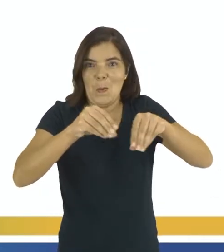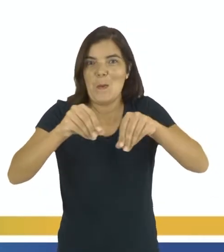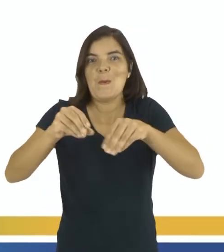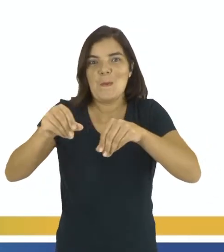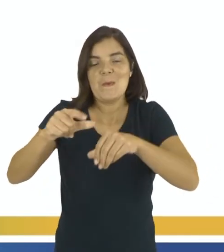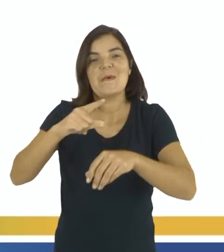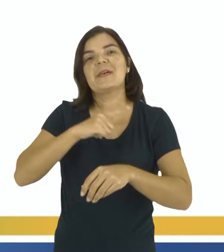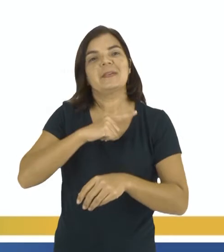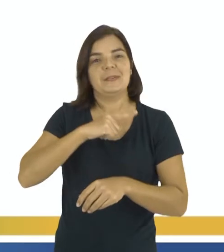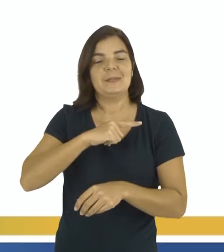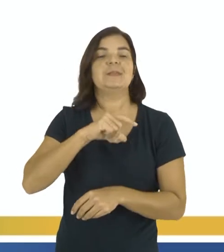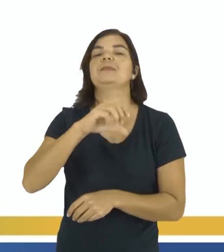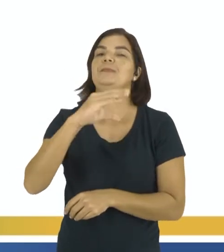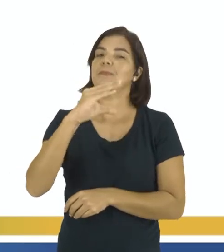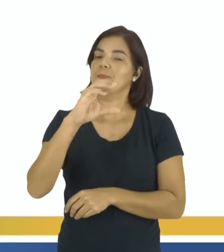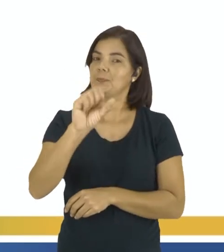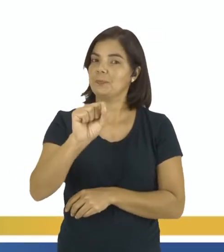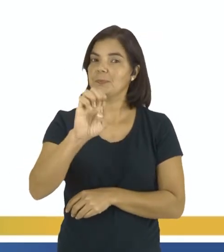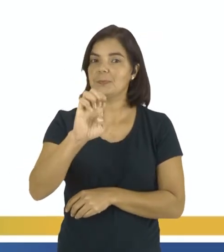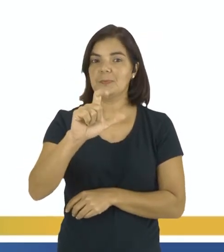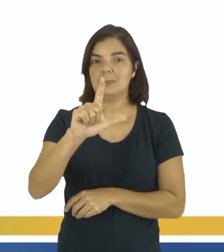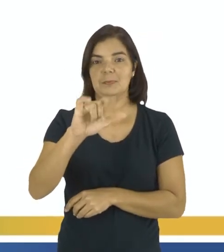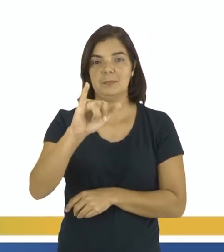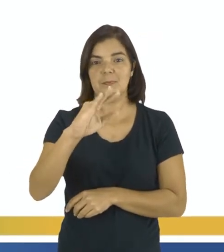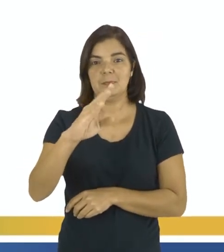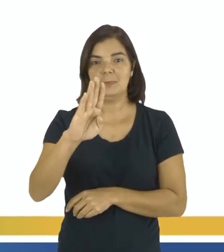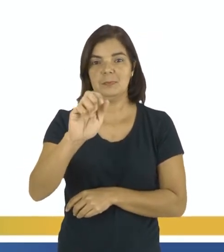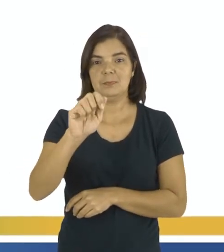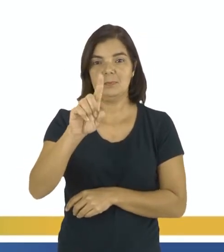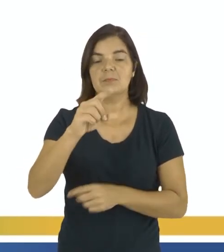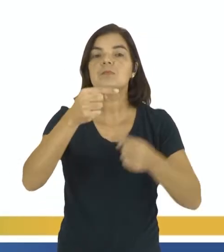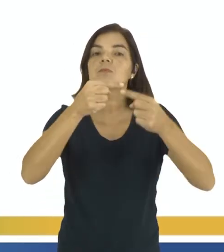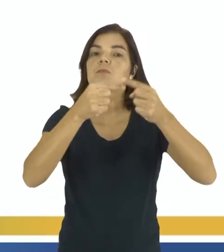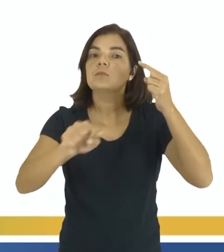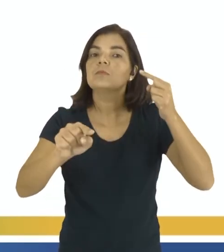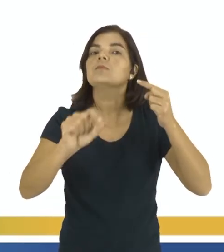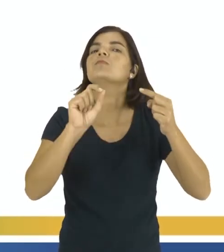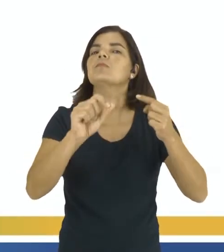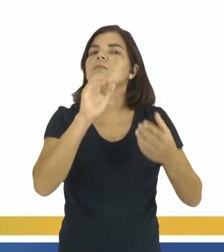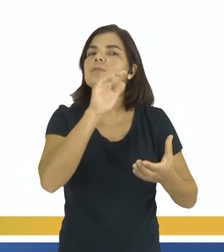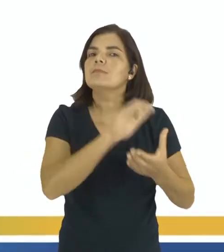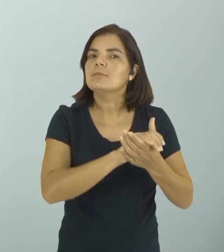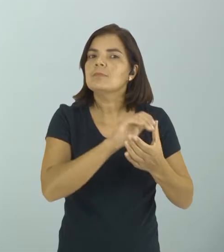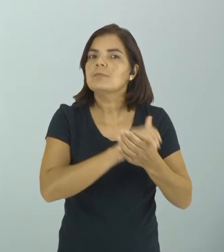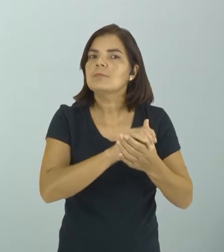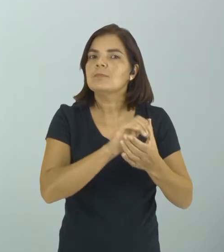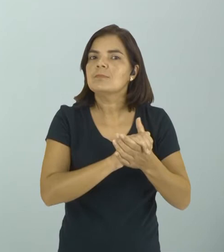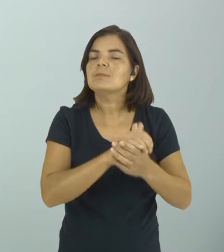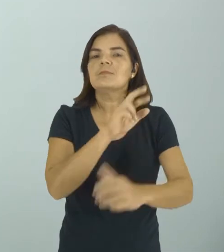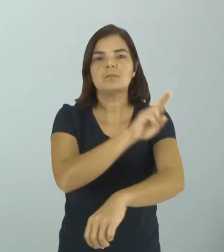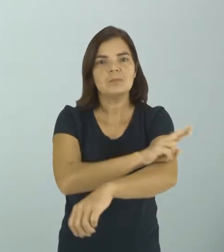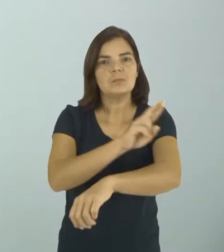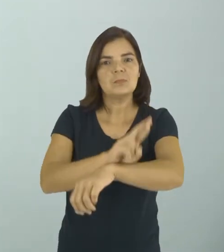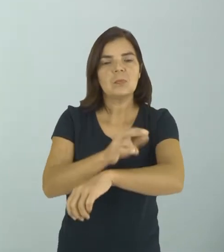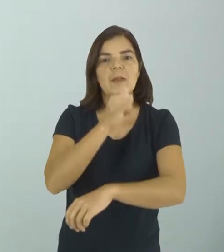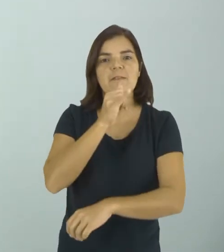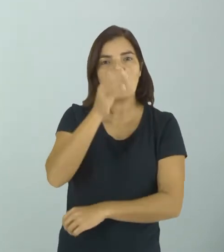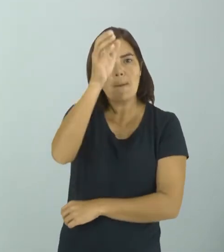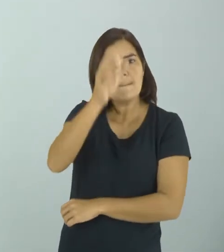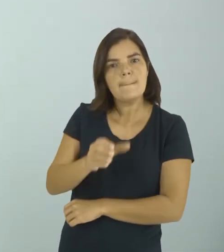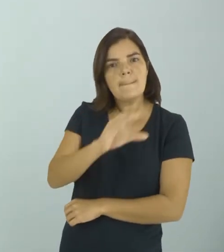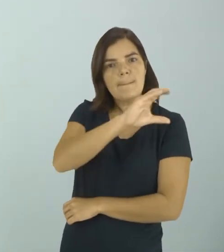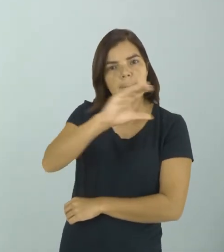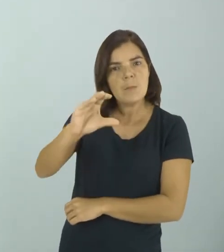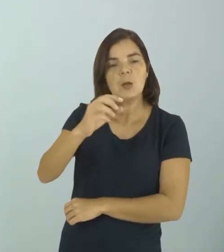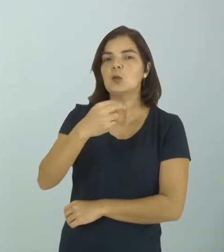até o celibato também, né? O celibato era o quê? A proibição do casamento aos religiosos. Os padres não poderiam se